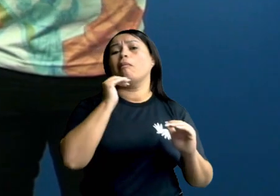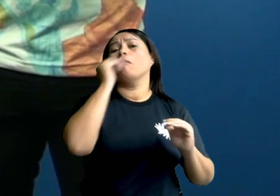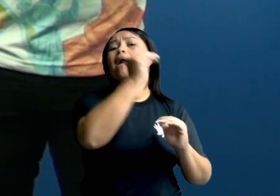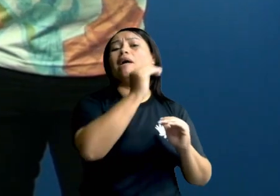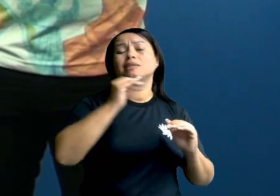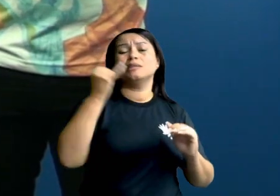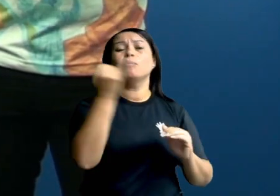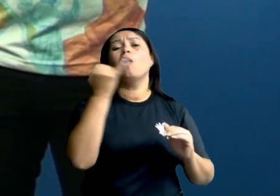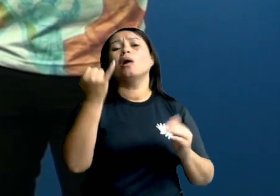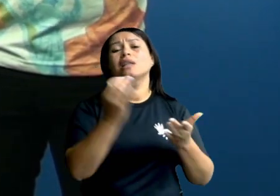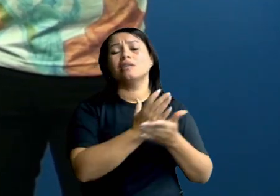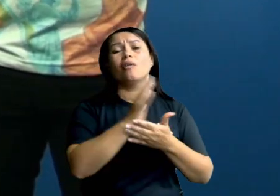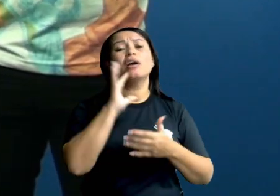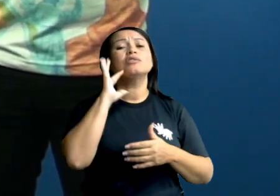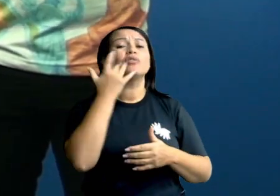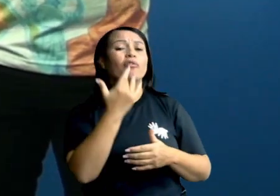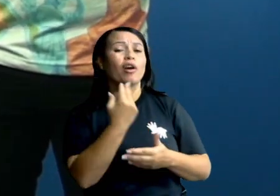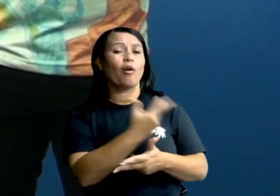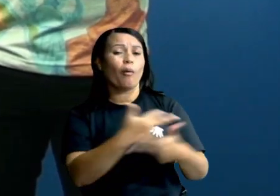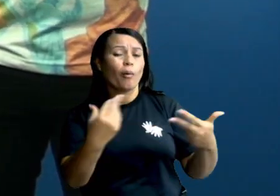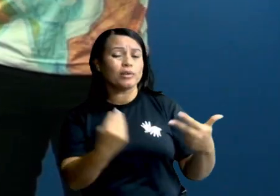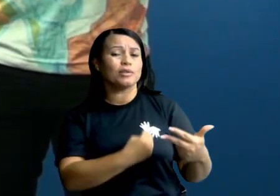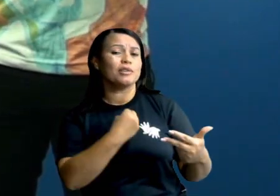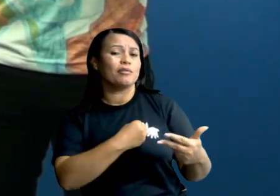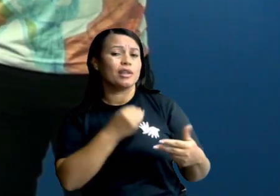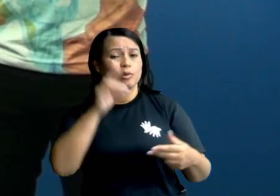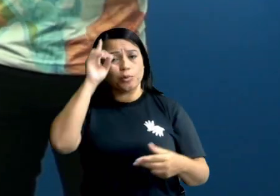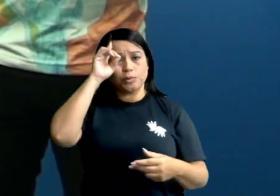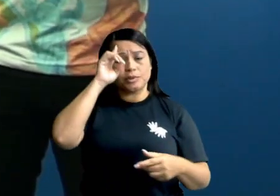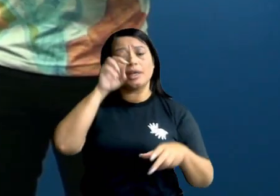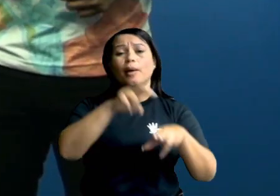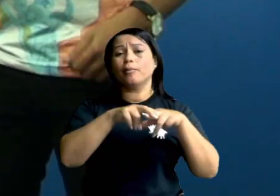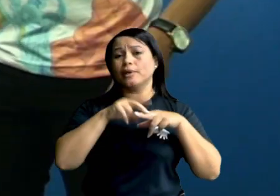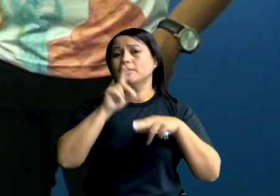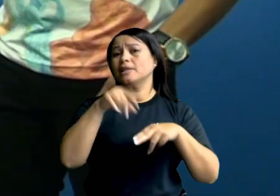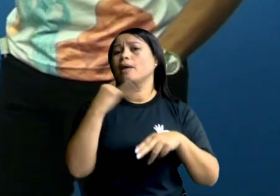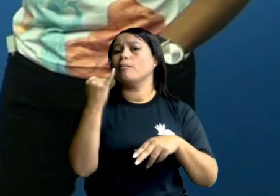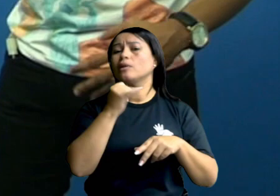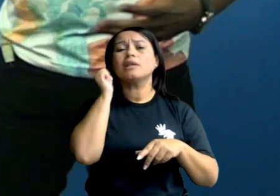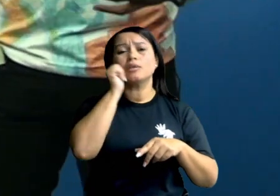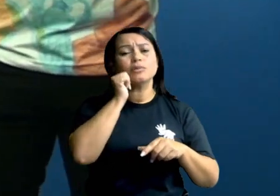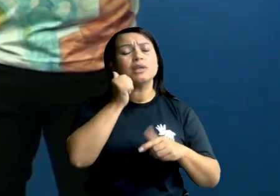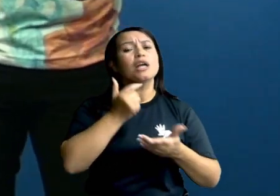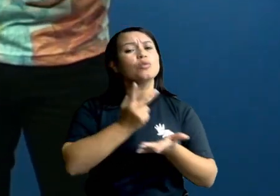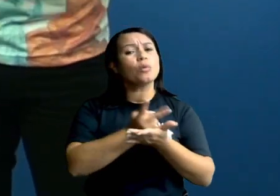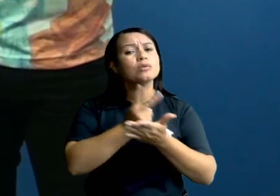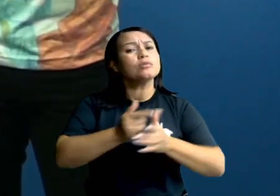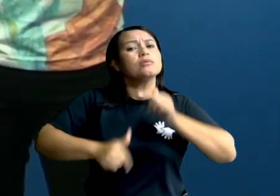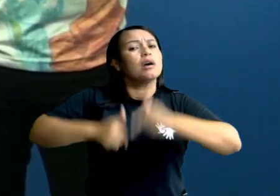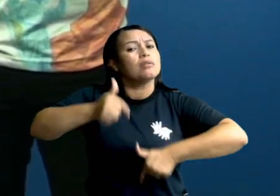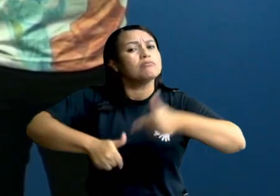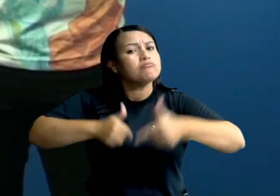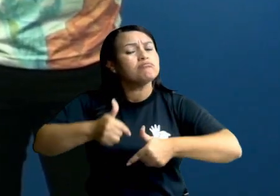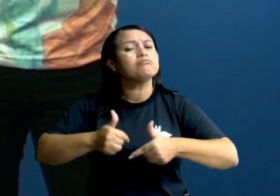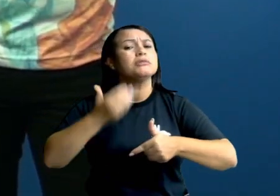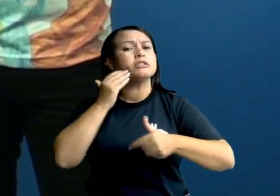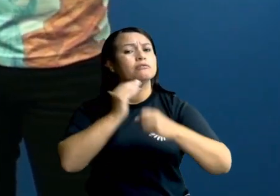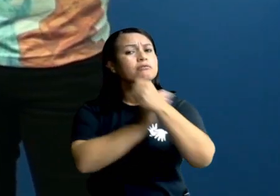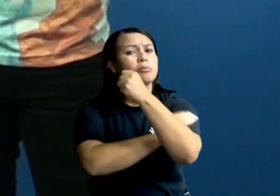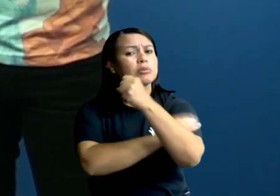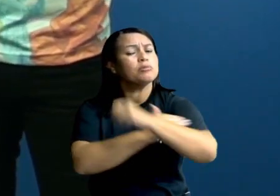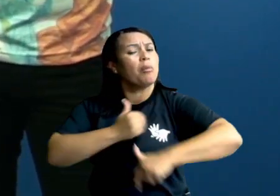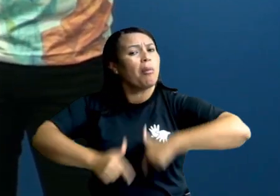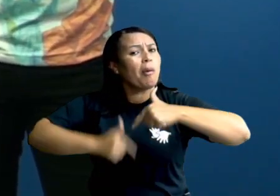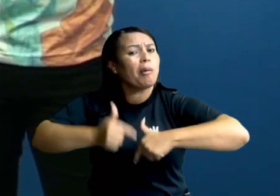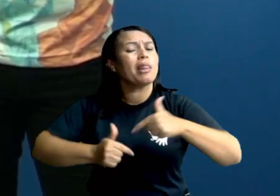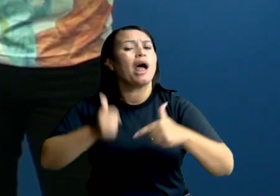né, coisas aí relacionadas à nossa vida, ao nosso cotidiano, e é por isso que é importante a luta, né, do feminismo, tal. Toda mulher, na verdade, deveria